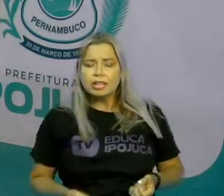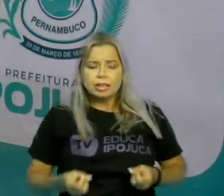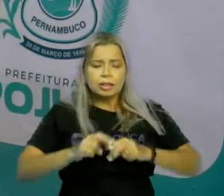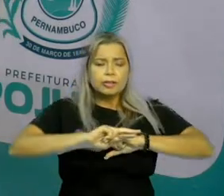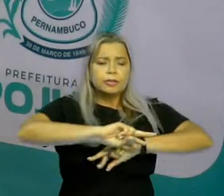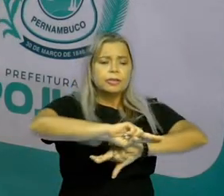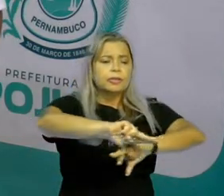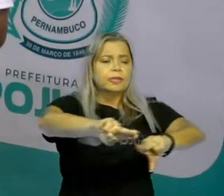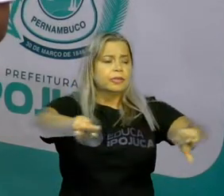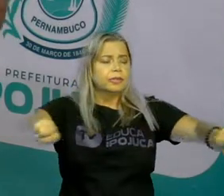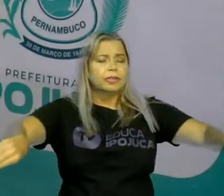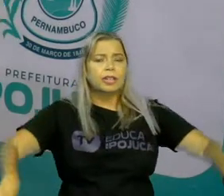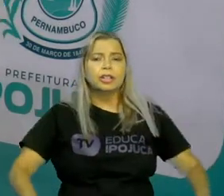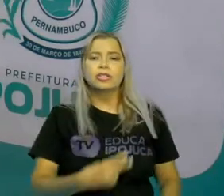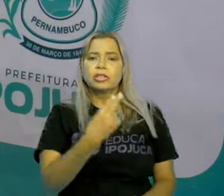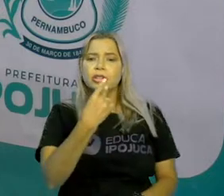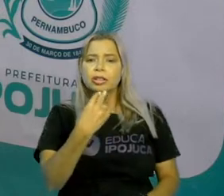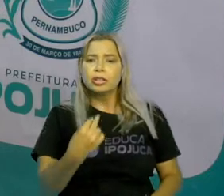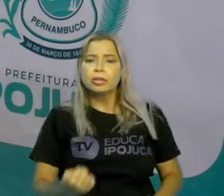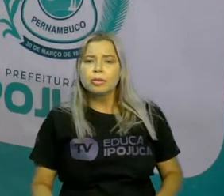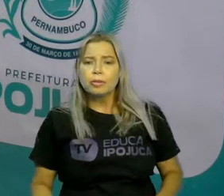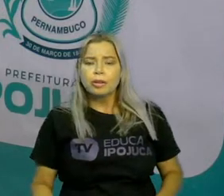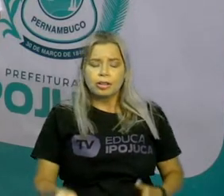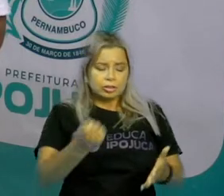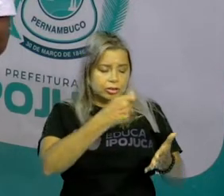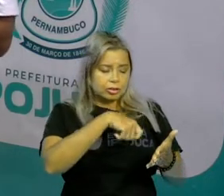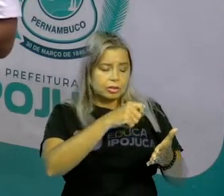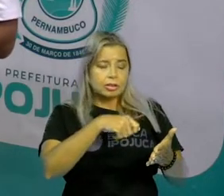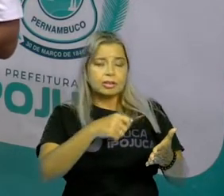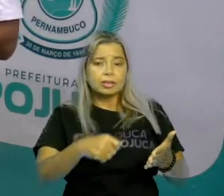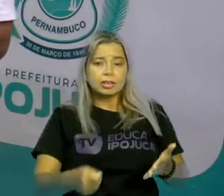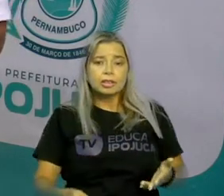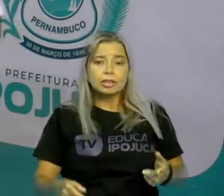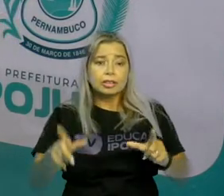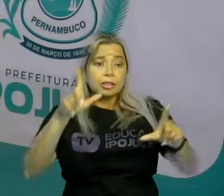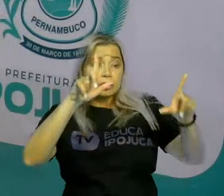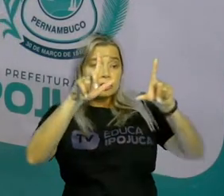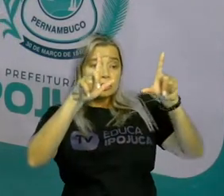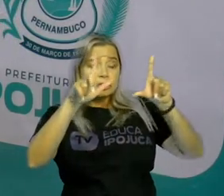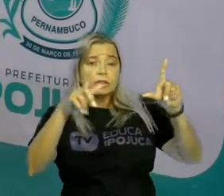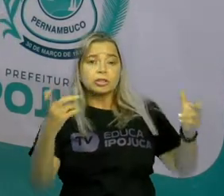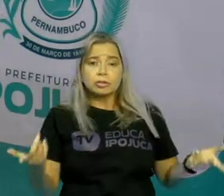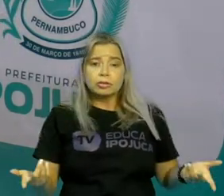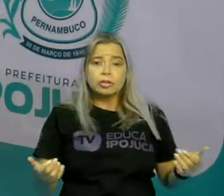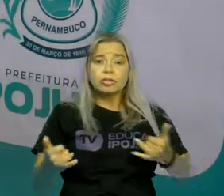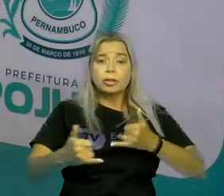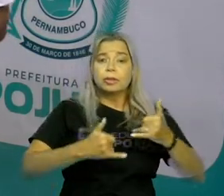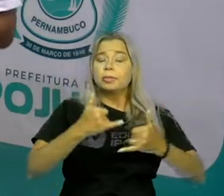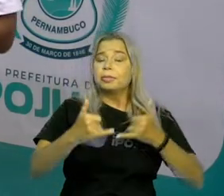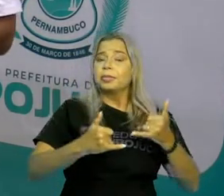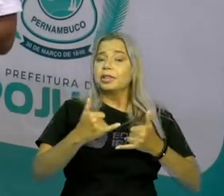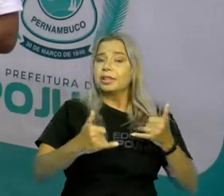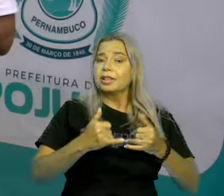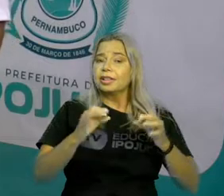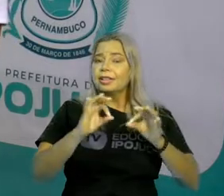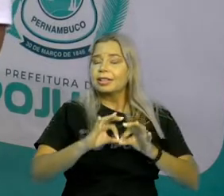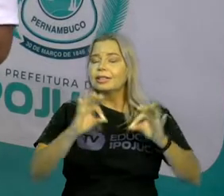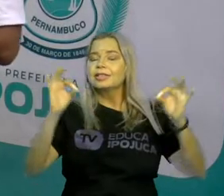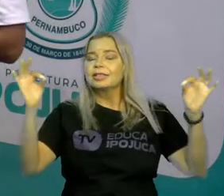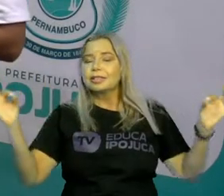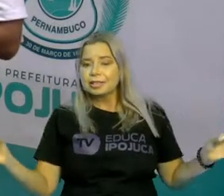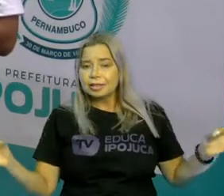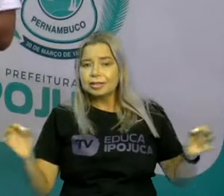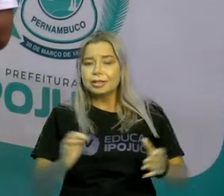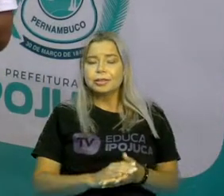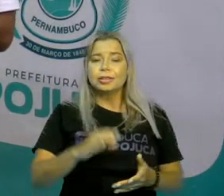oral, escrita, audiovisual, as brincadeiras e jogos populares do Nordeste, do